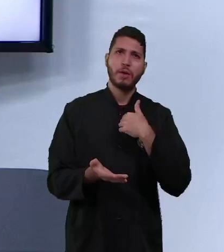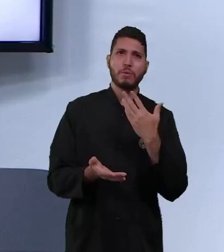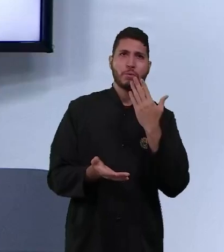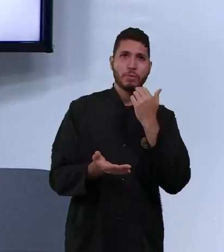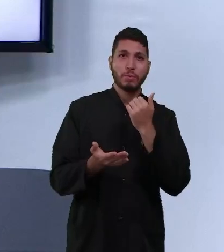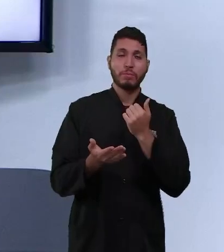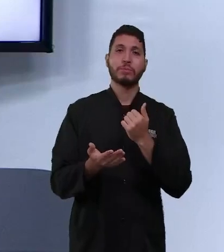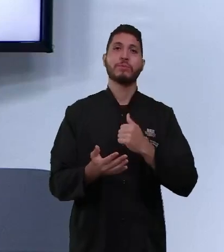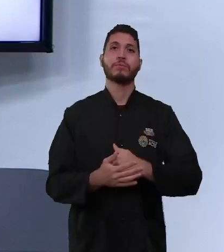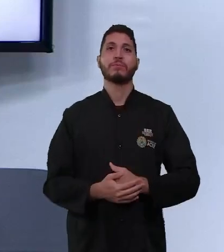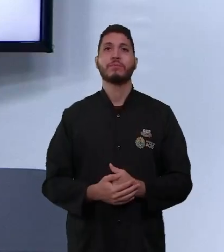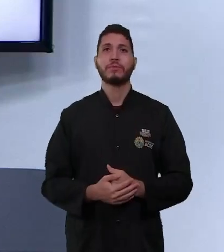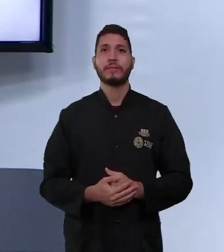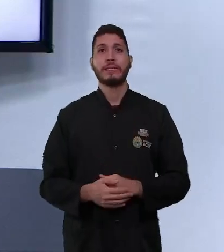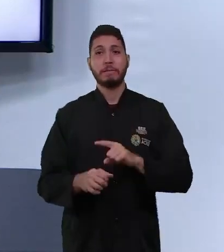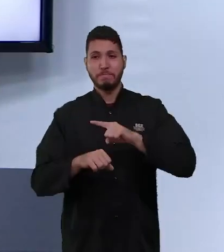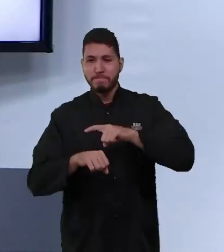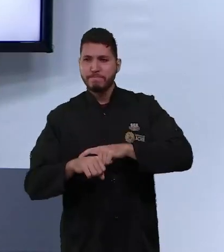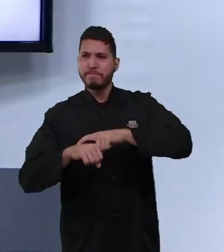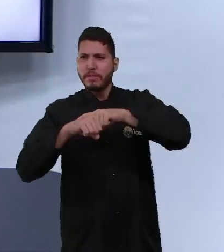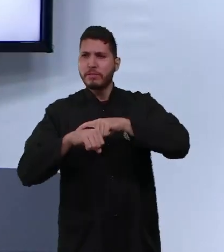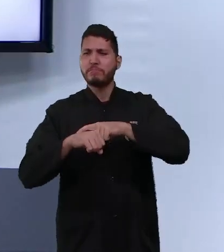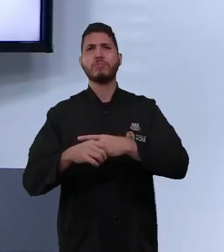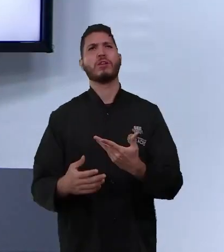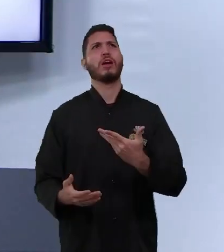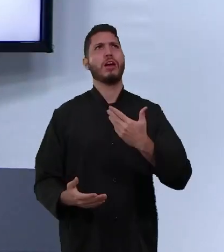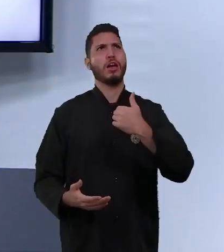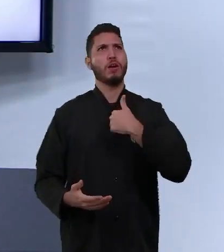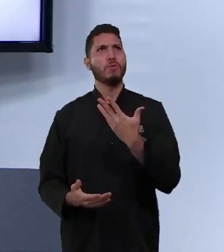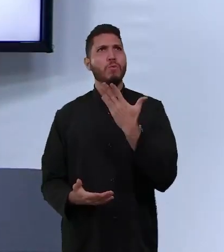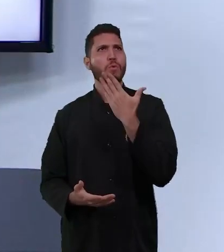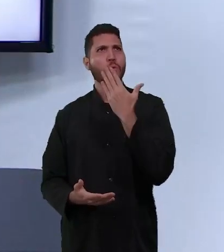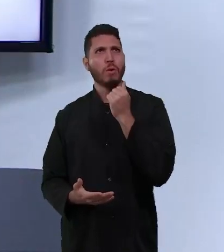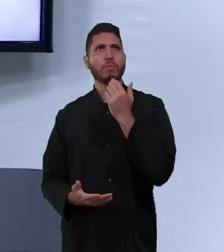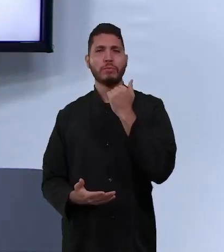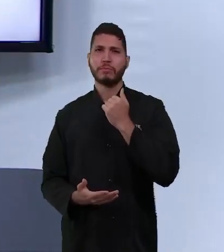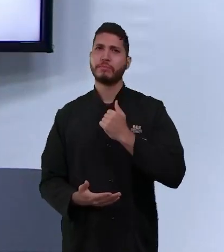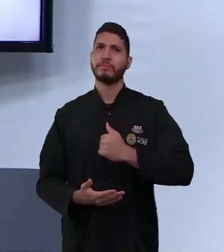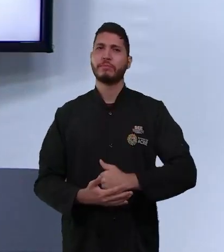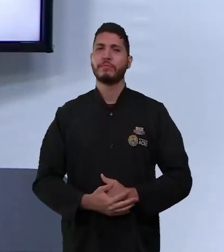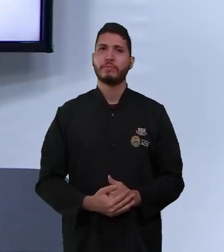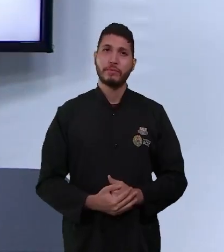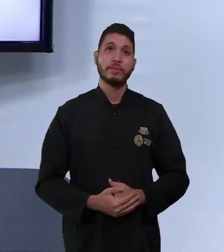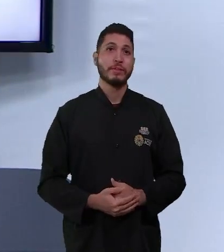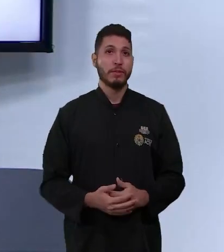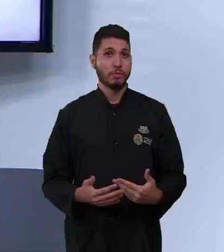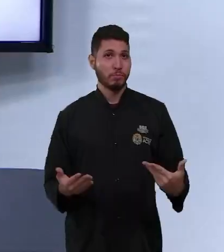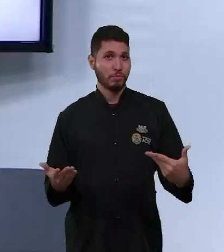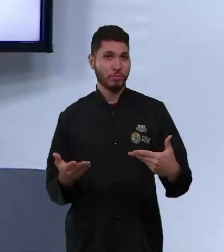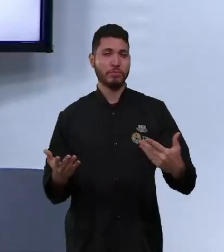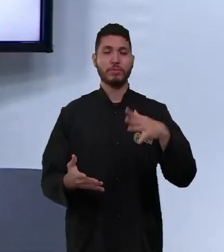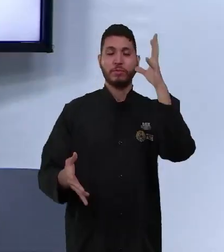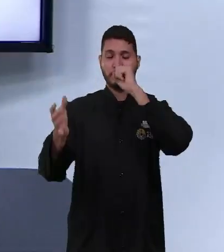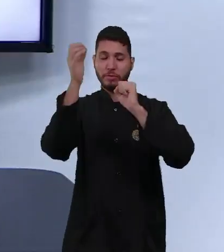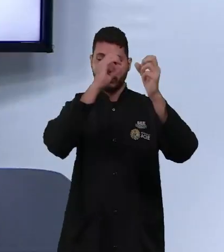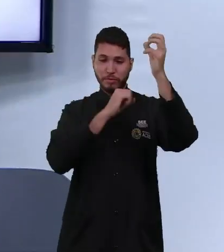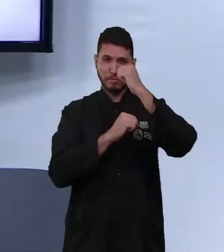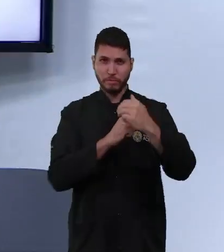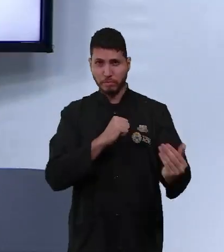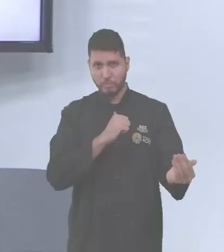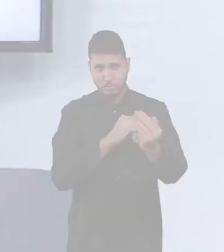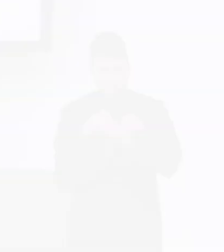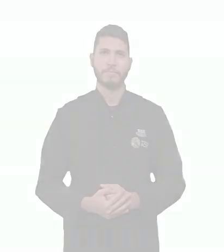momento eu como. Então nós vamos aprender um pouco mais sobre os verbos no presente do indicativo na língua espanhola. Acompanhem